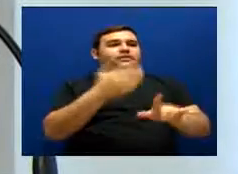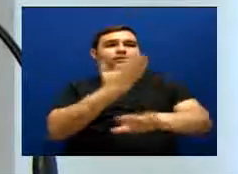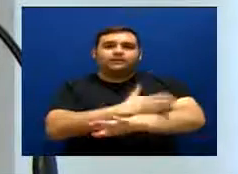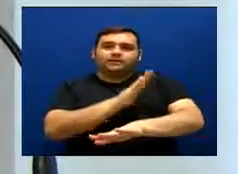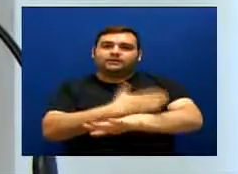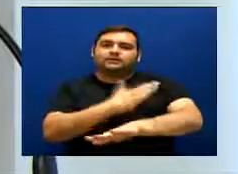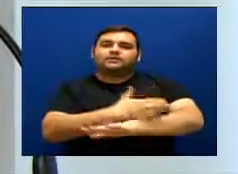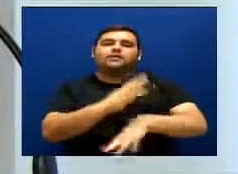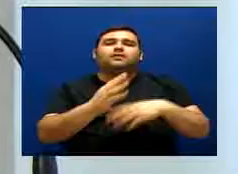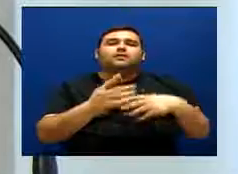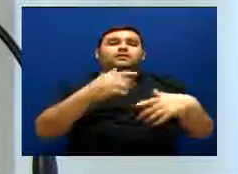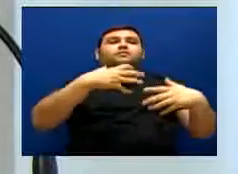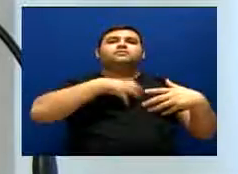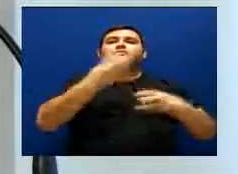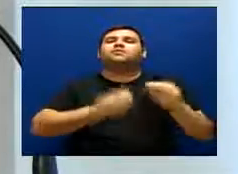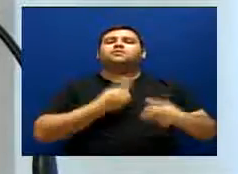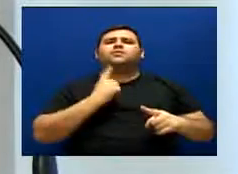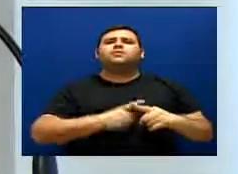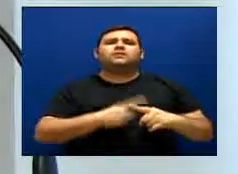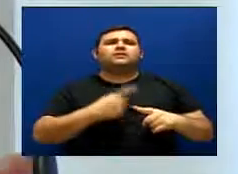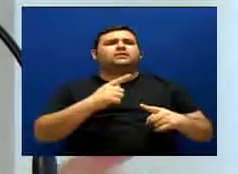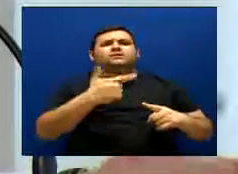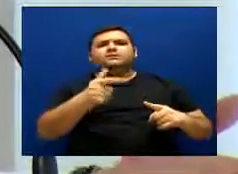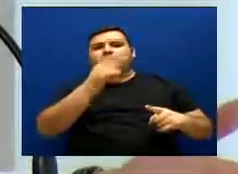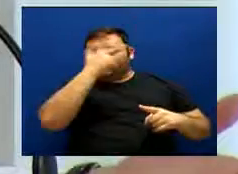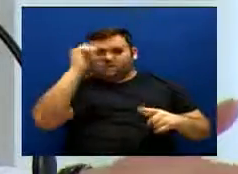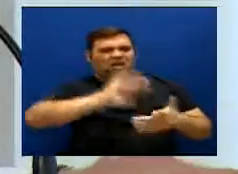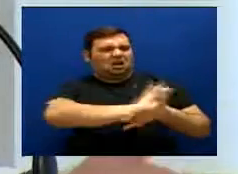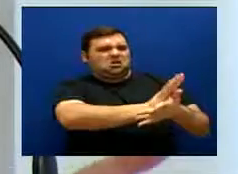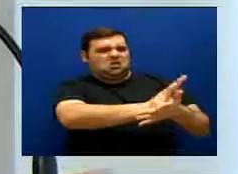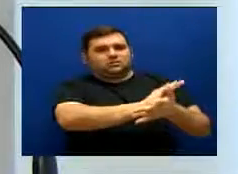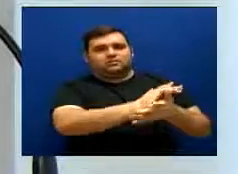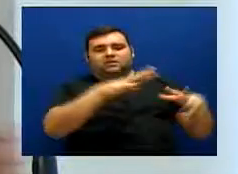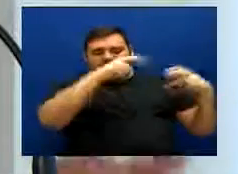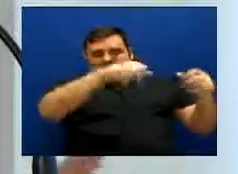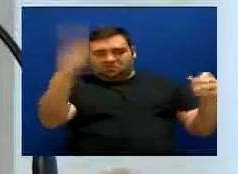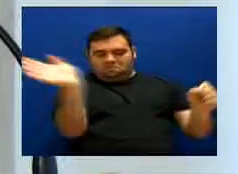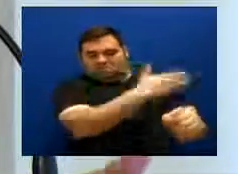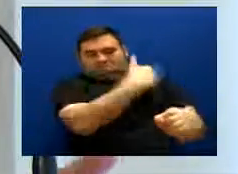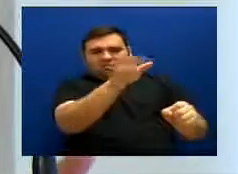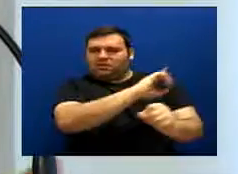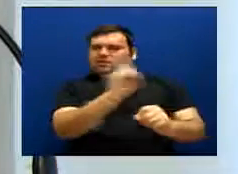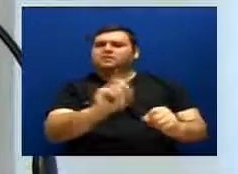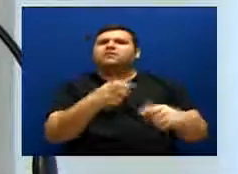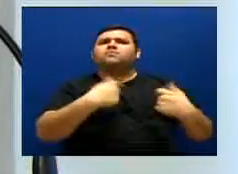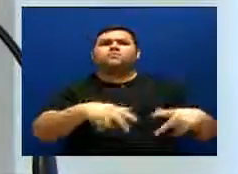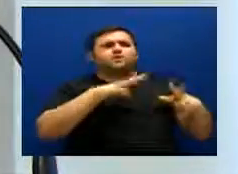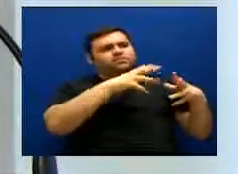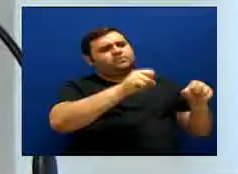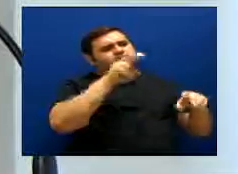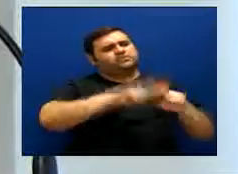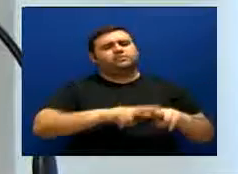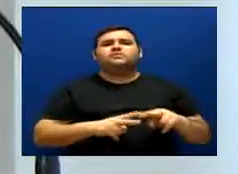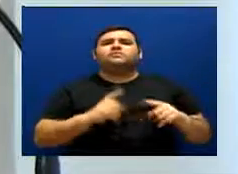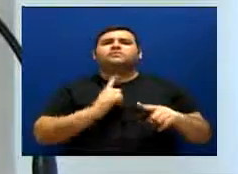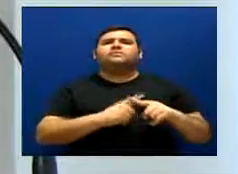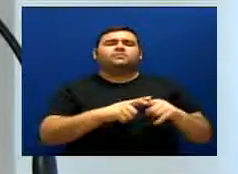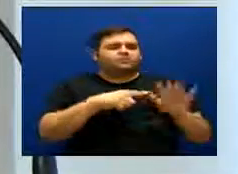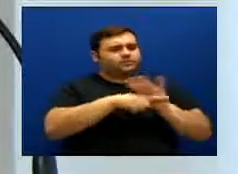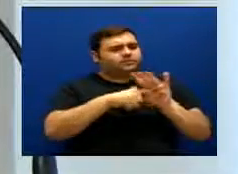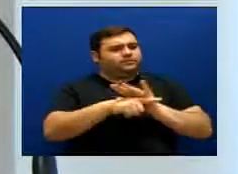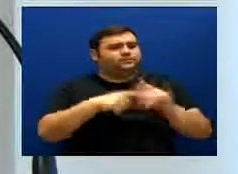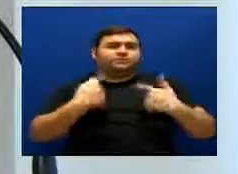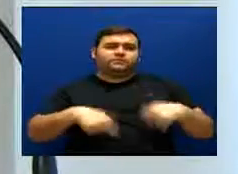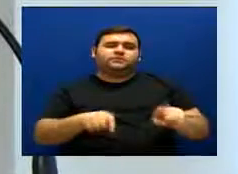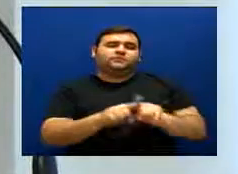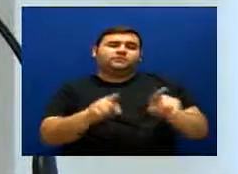treinado do que, como se comportar, até para que não ocorra linchamento depois dentro de um ônibus. A pessoa tem que ser detida para averiguação, mas não,